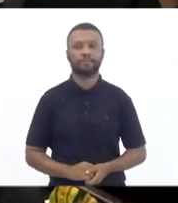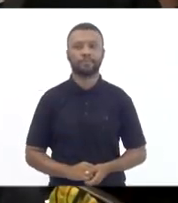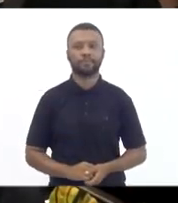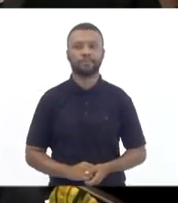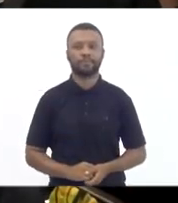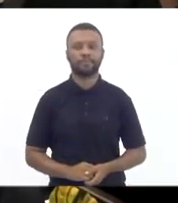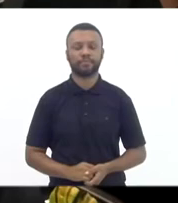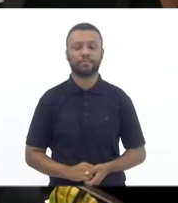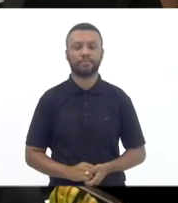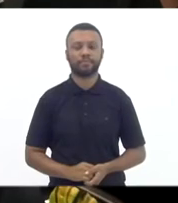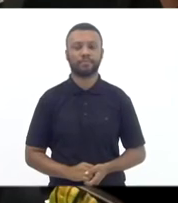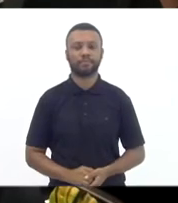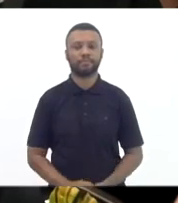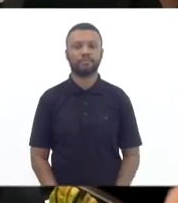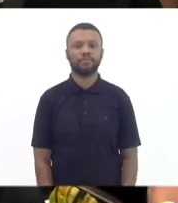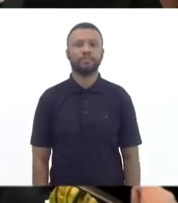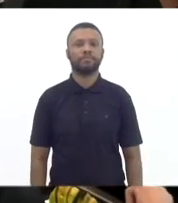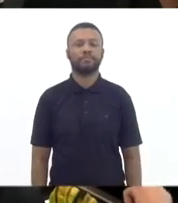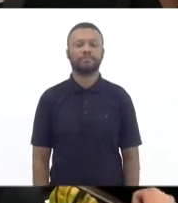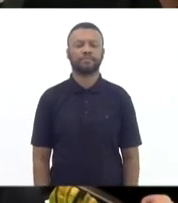Sim.